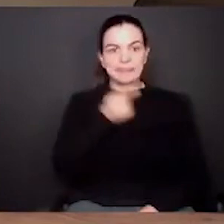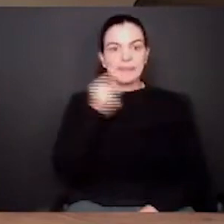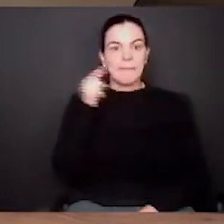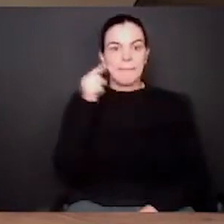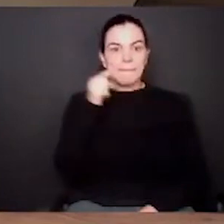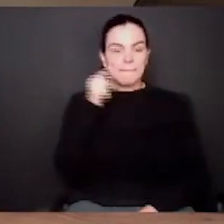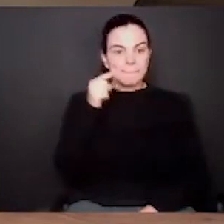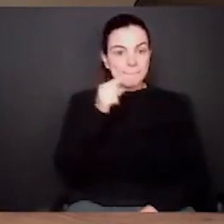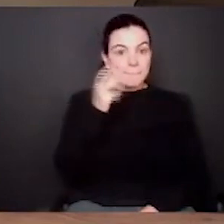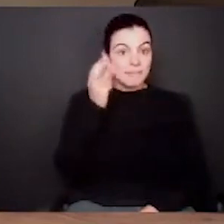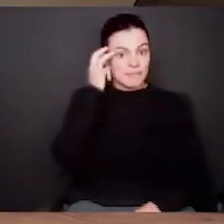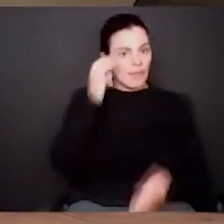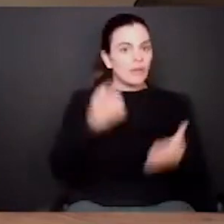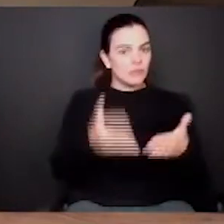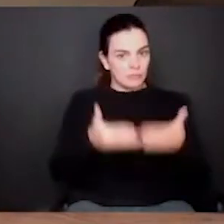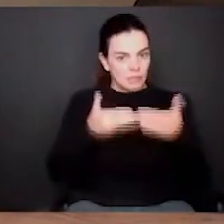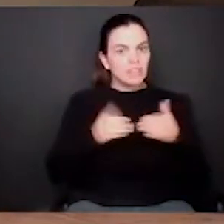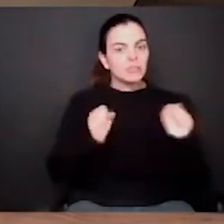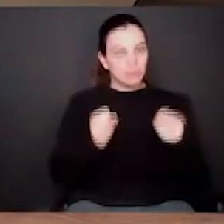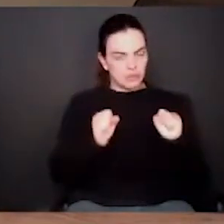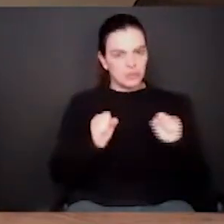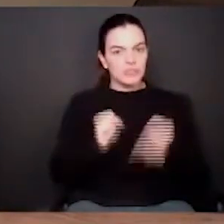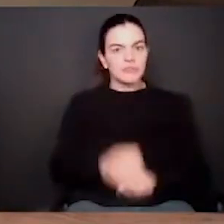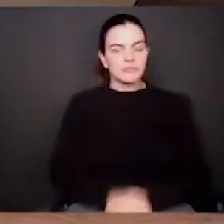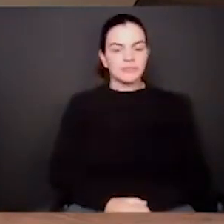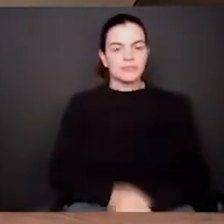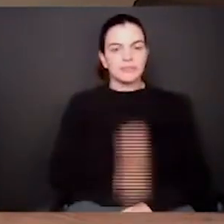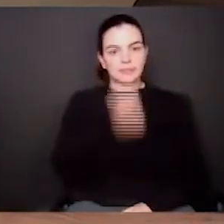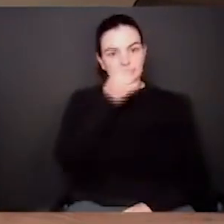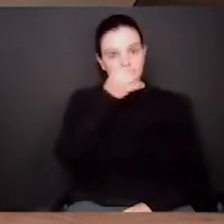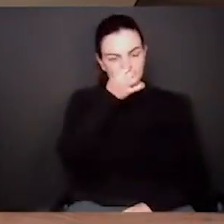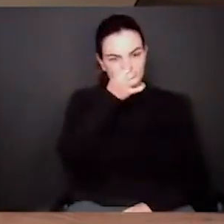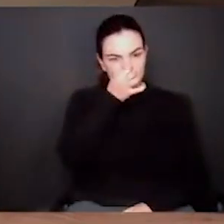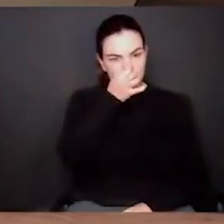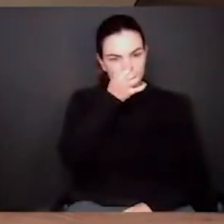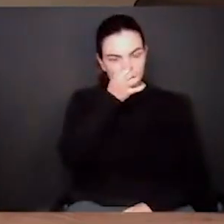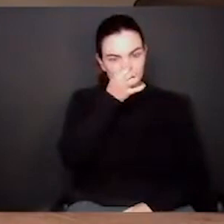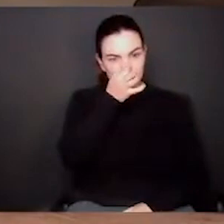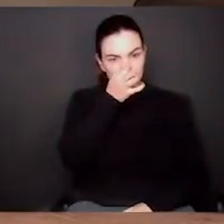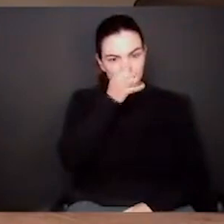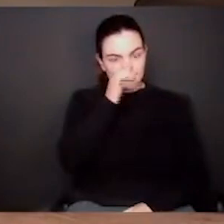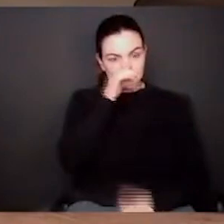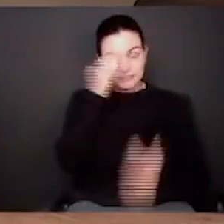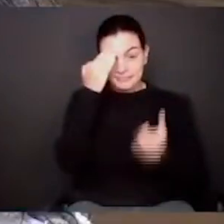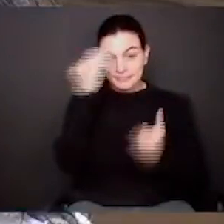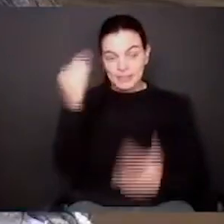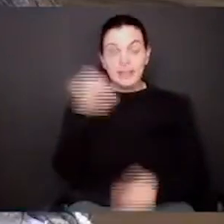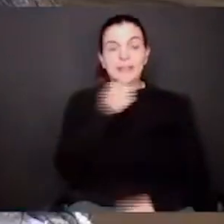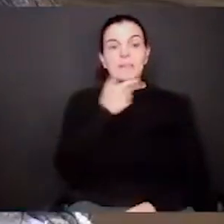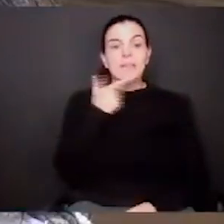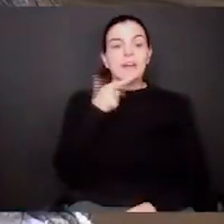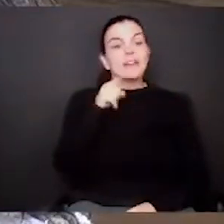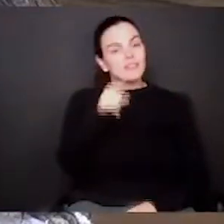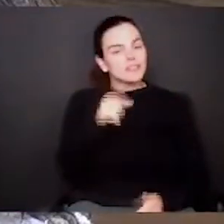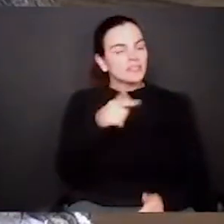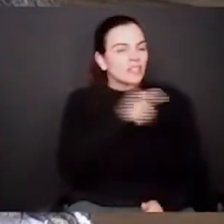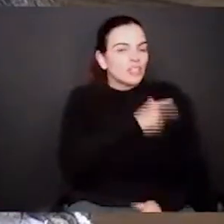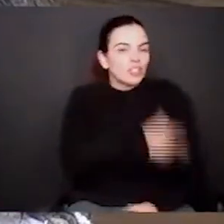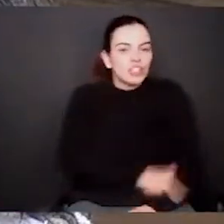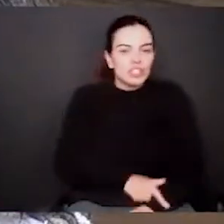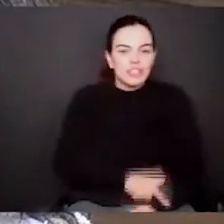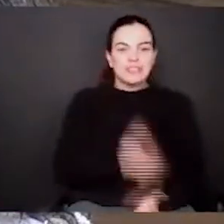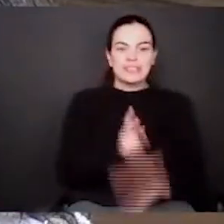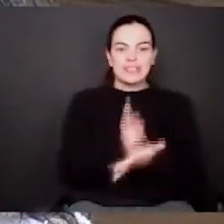raciocínio, e depois eu entro na minha discussão. Muito obrigado, vereadora Amália, a senhora sempre tão gentil e generosa. Eu gostaria aqui, só